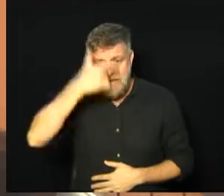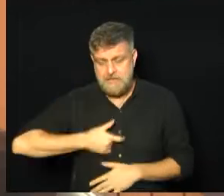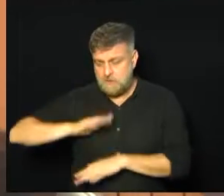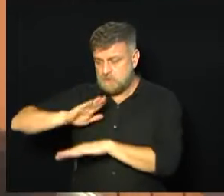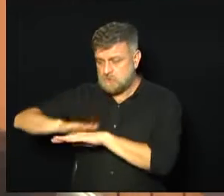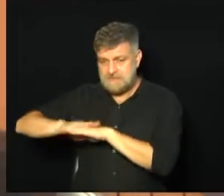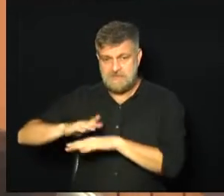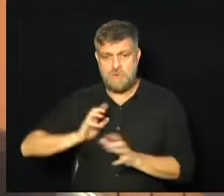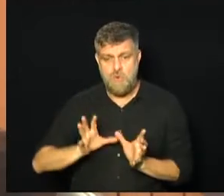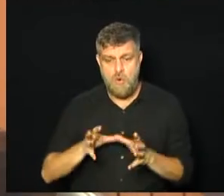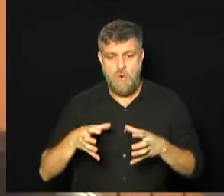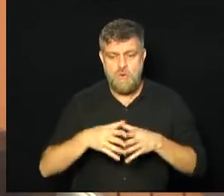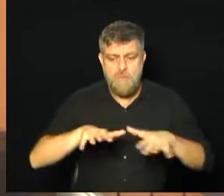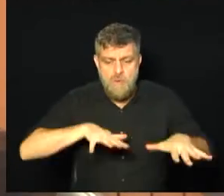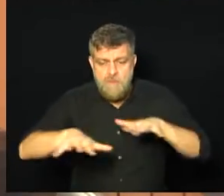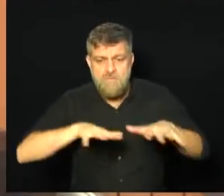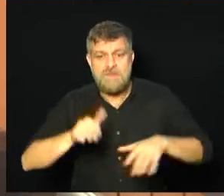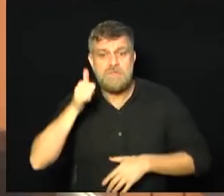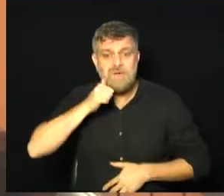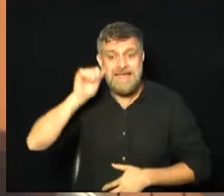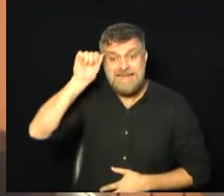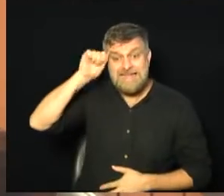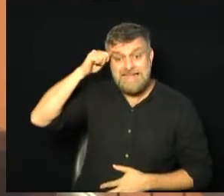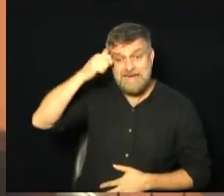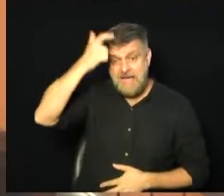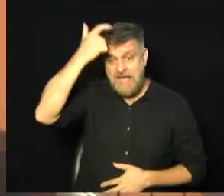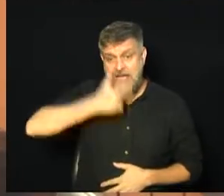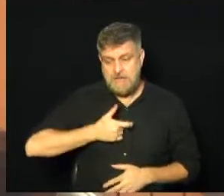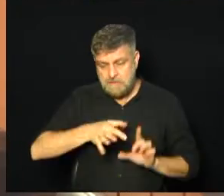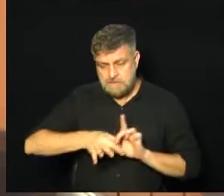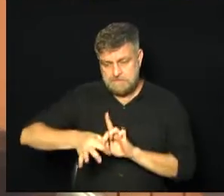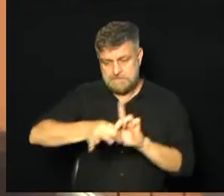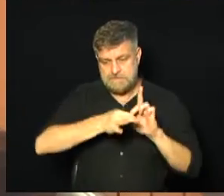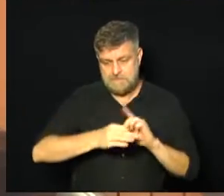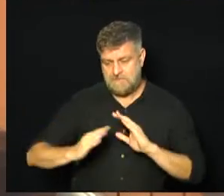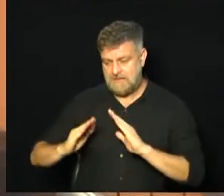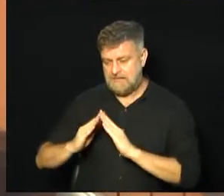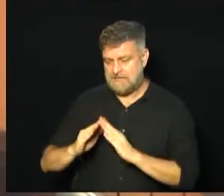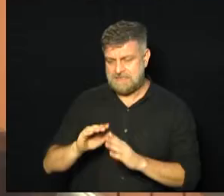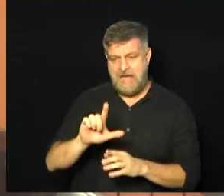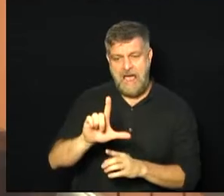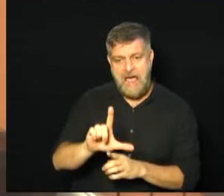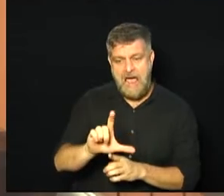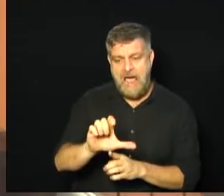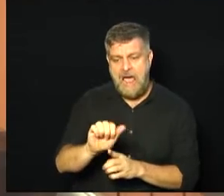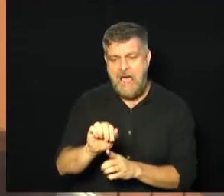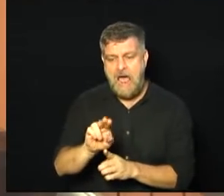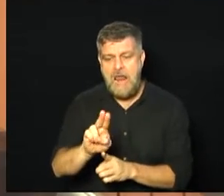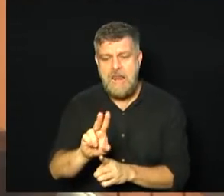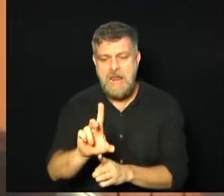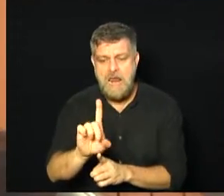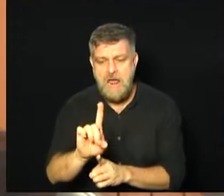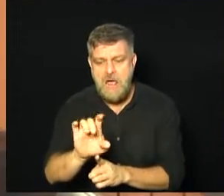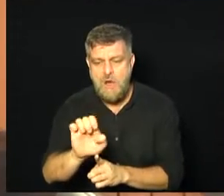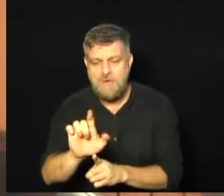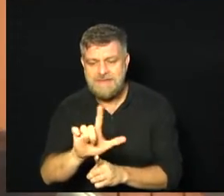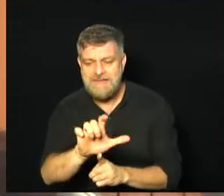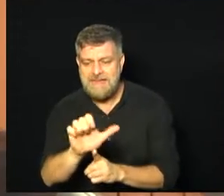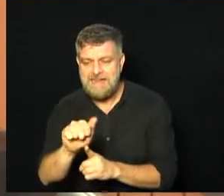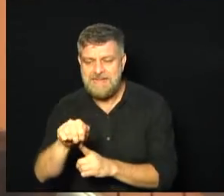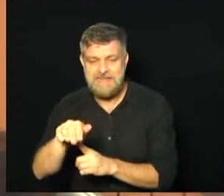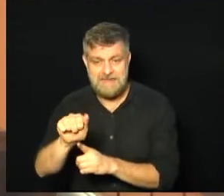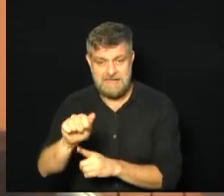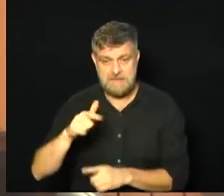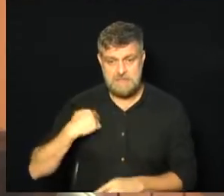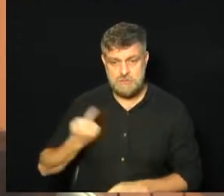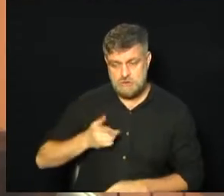movimento de mulheres, com o movimento negro, tenho feito principalmente com a Casa Laudelina, né, tentando colocar em prática a Causa Laudelina. Então, a gente